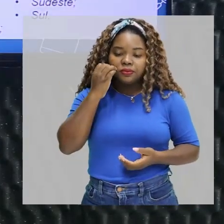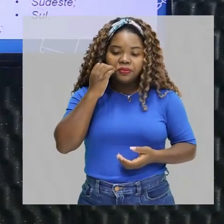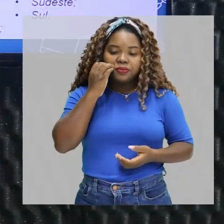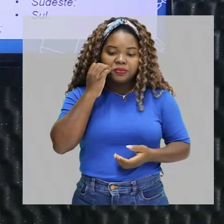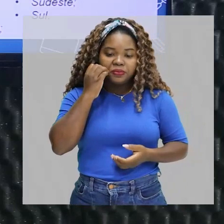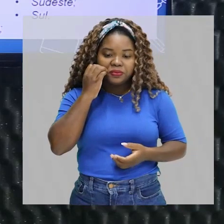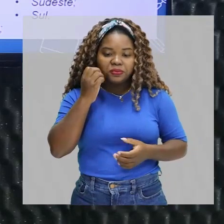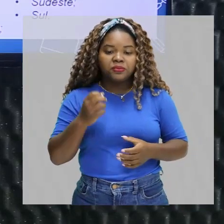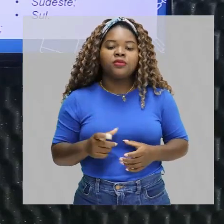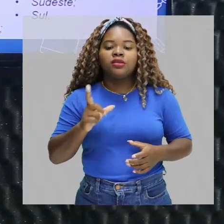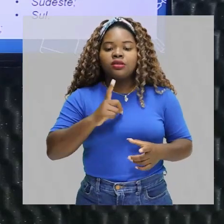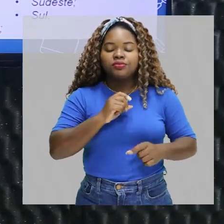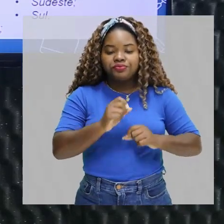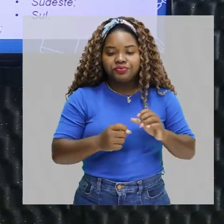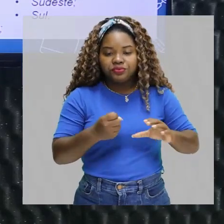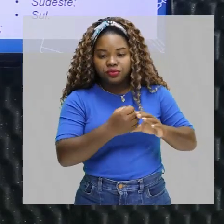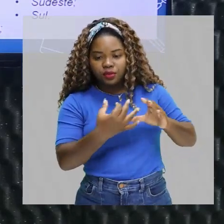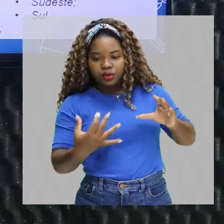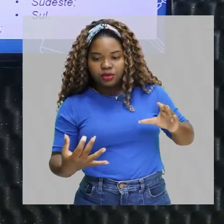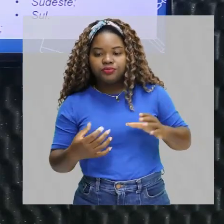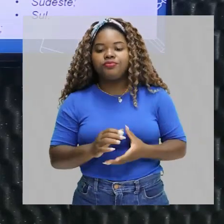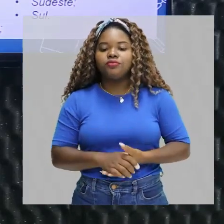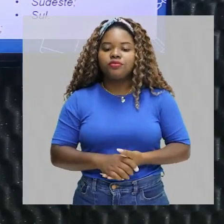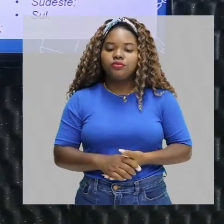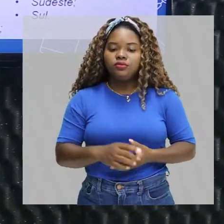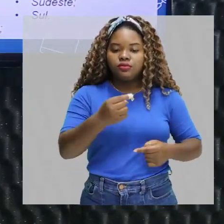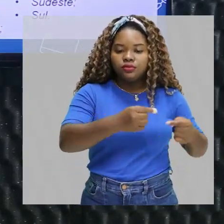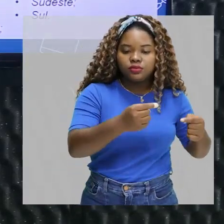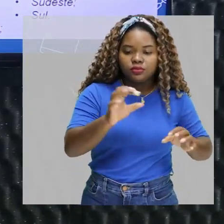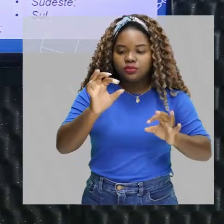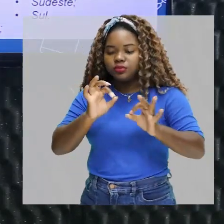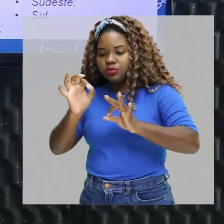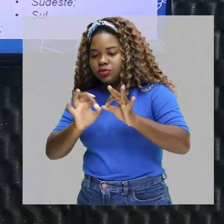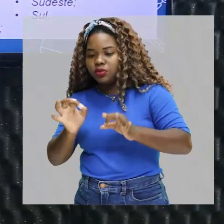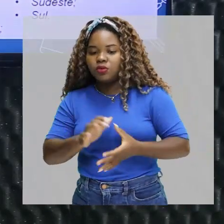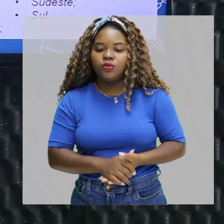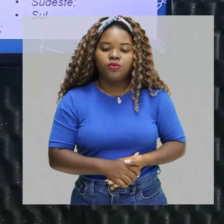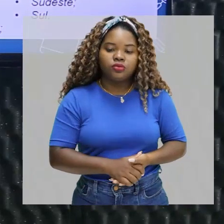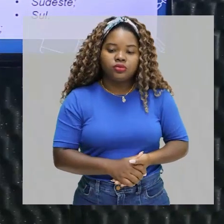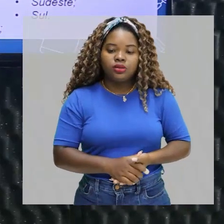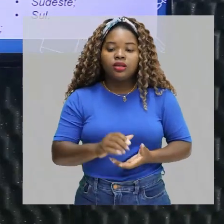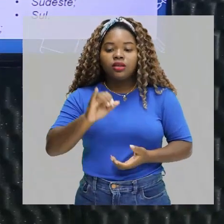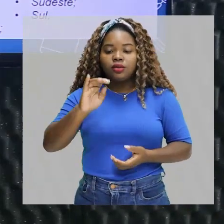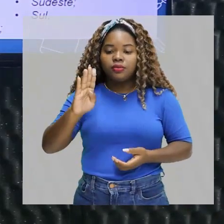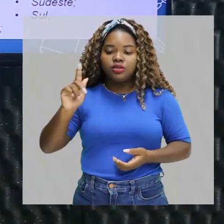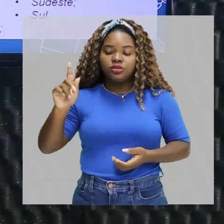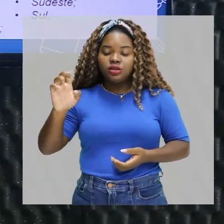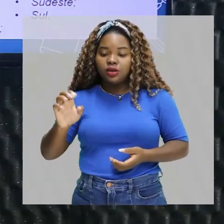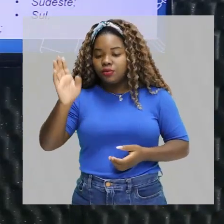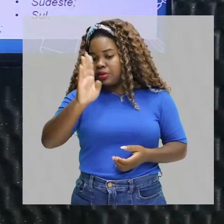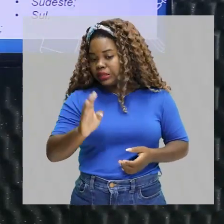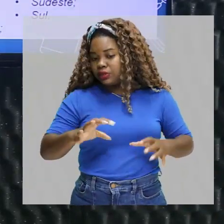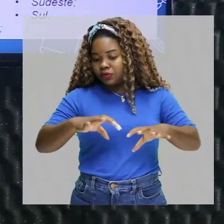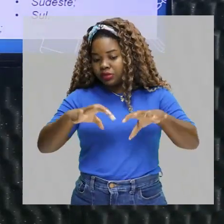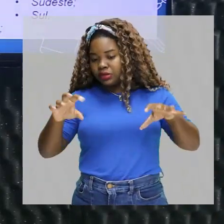classificar o nosso país aí de acordo com as suas características né no caso político administrativos Tá certo segundo a classificação do IBGE o brasileiro